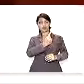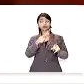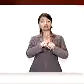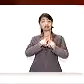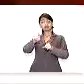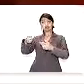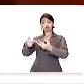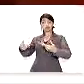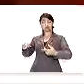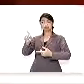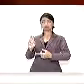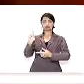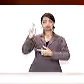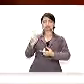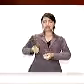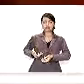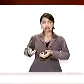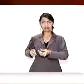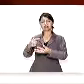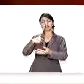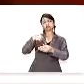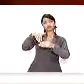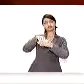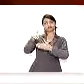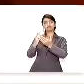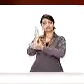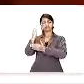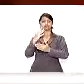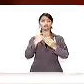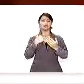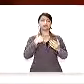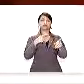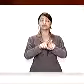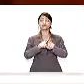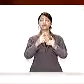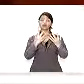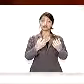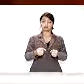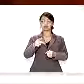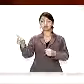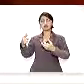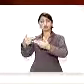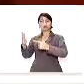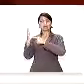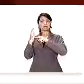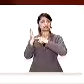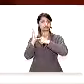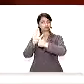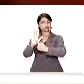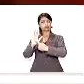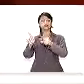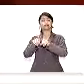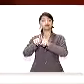dos atos ordenadores de despesas decorrentes pelo conhecimento das justificativas prestadas quanto à